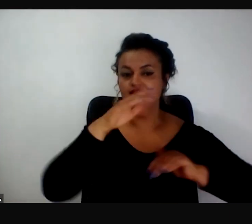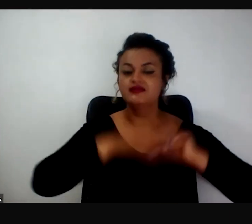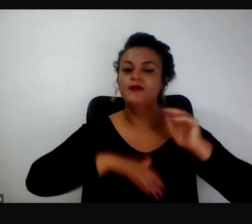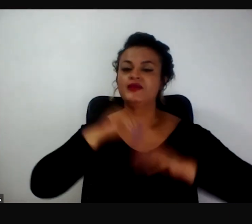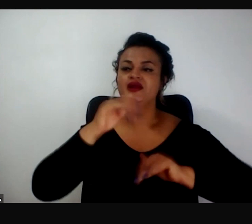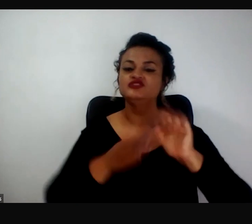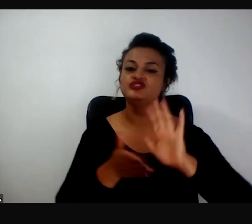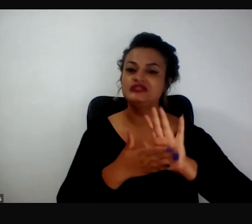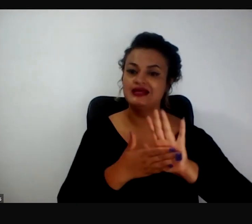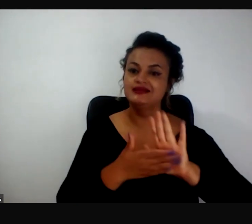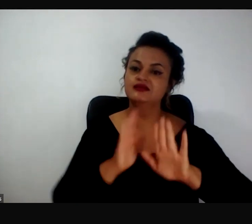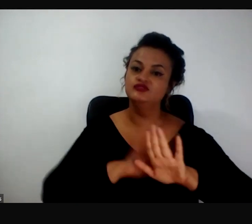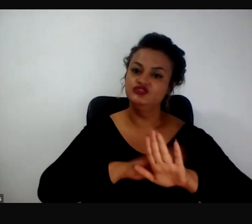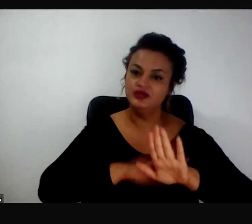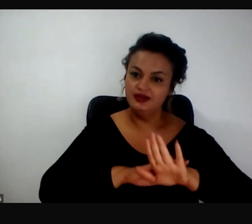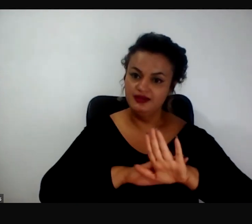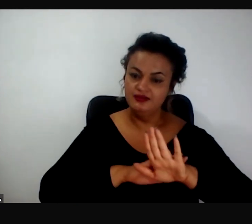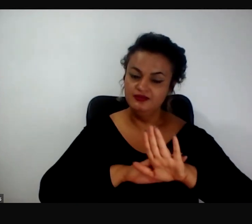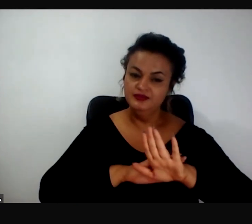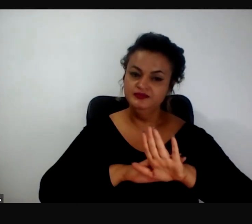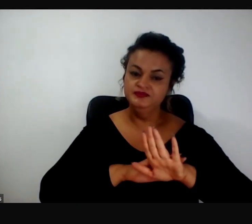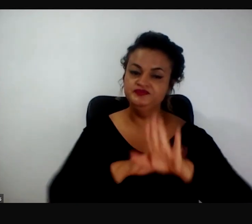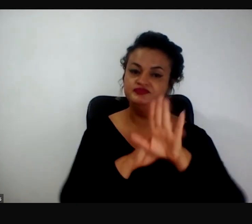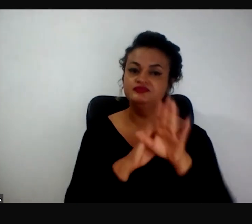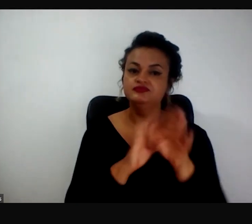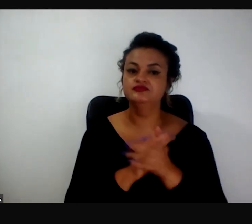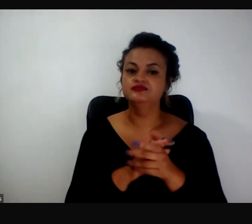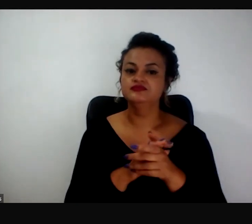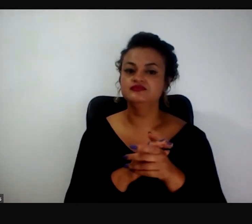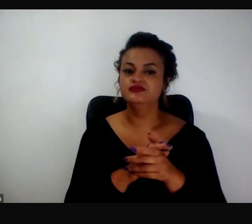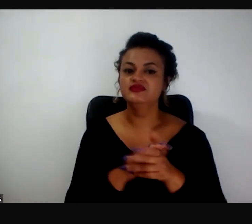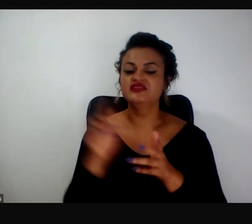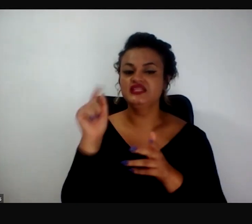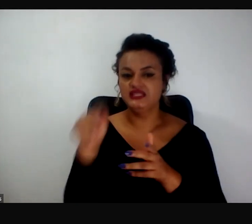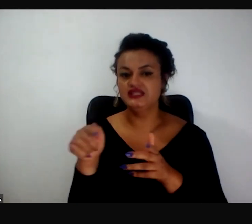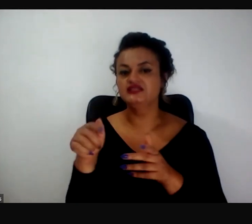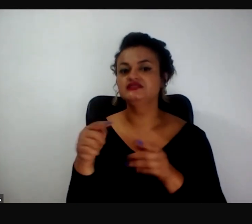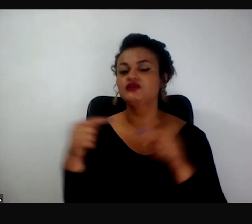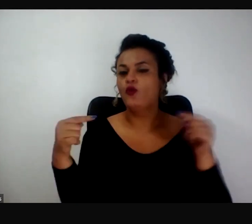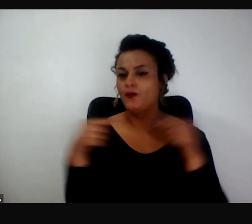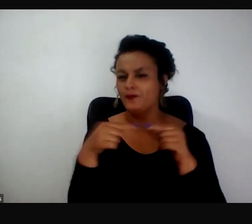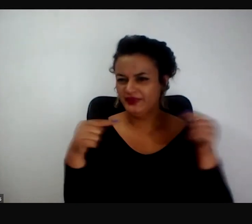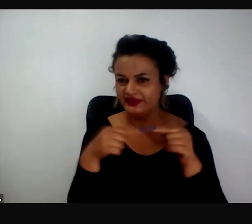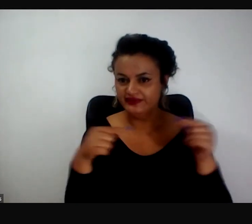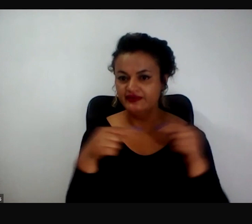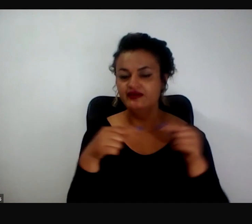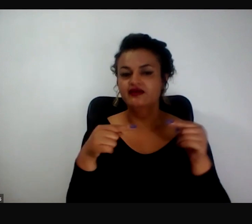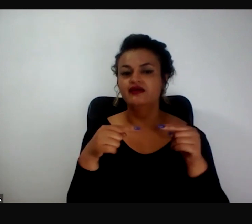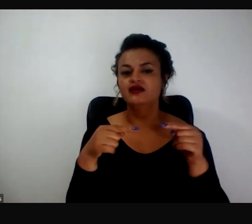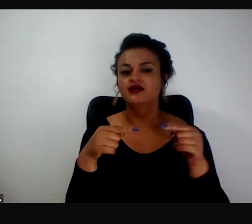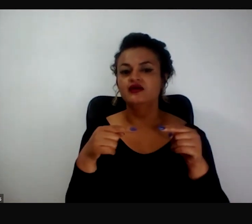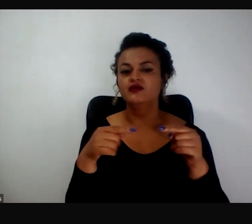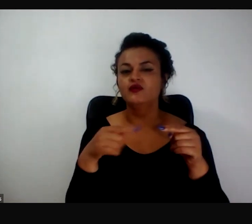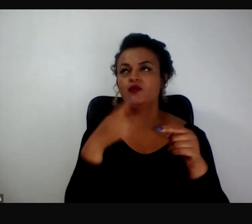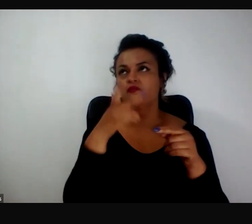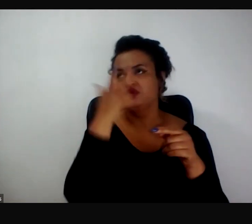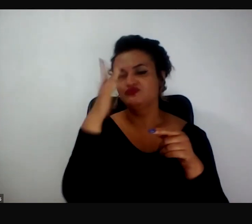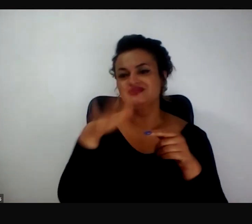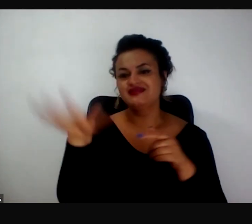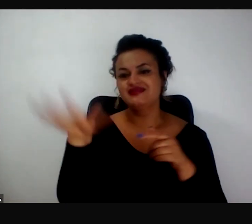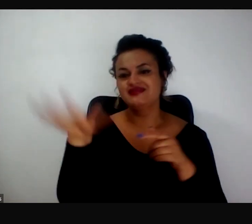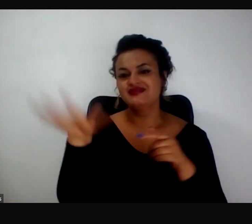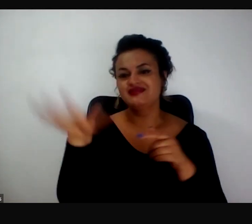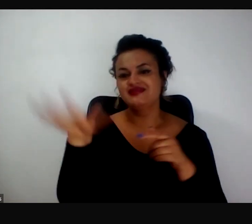indireta, diretivas, a diretiva se encaminha àqueles que têm iniciativa legislativa e esses